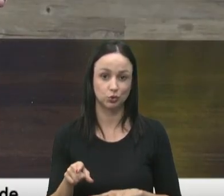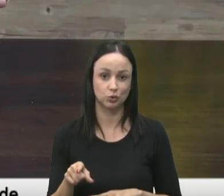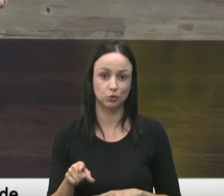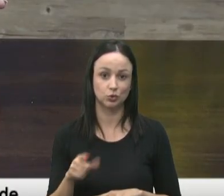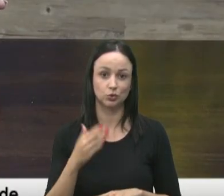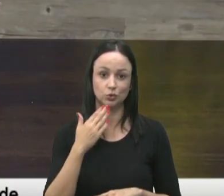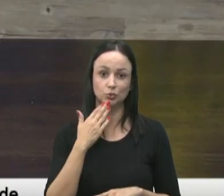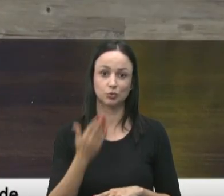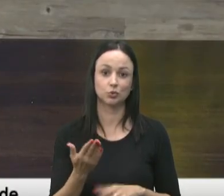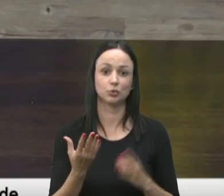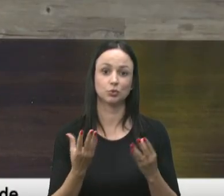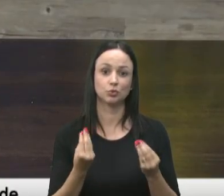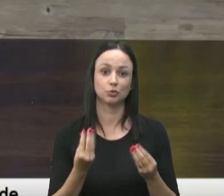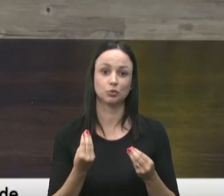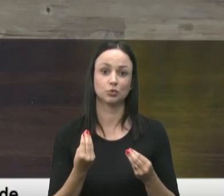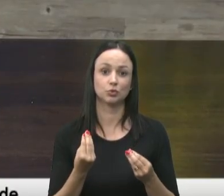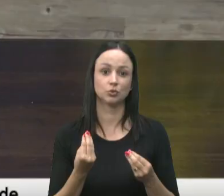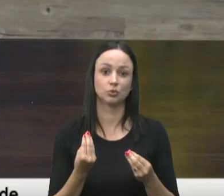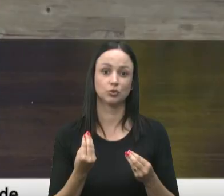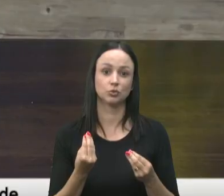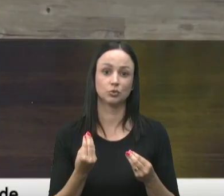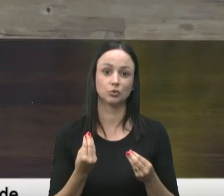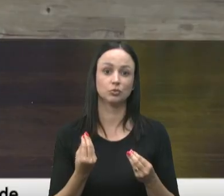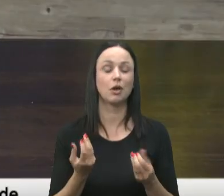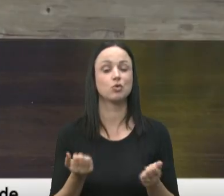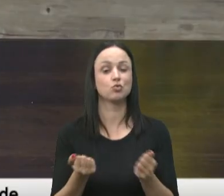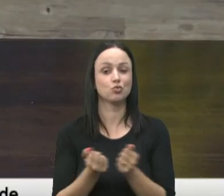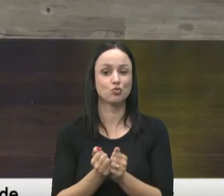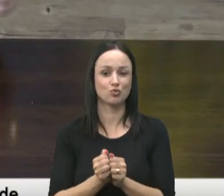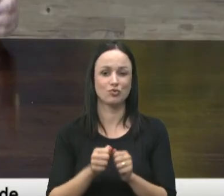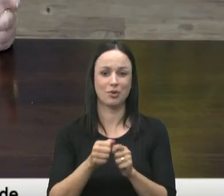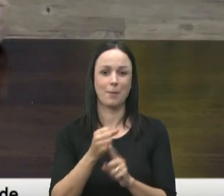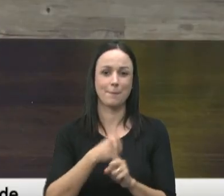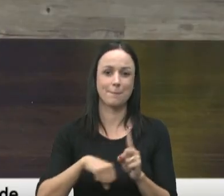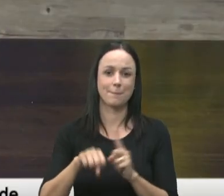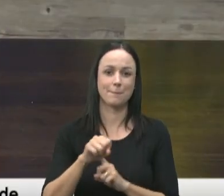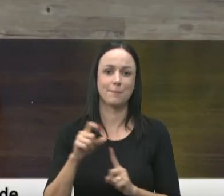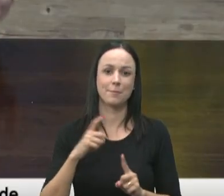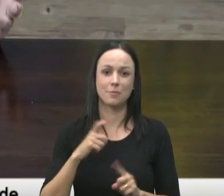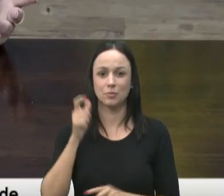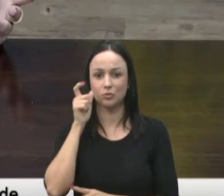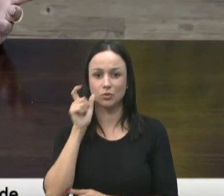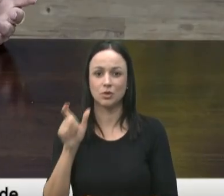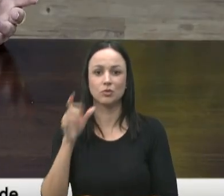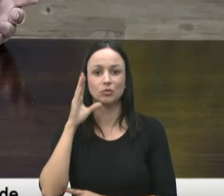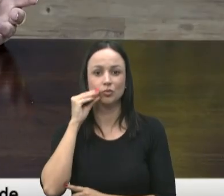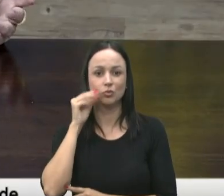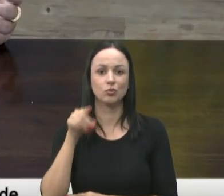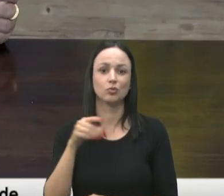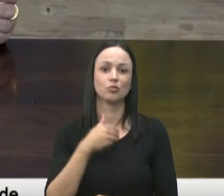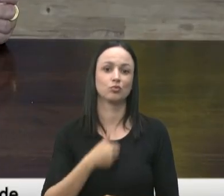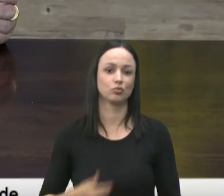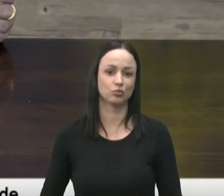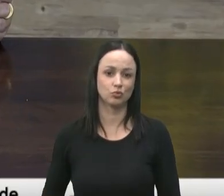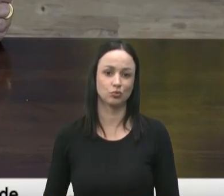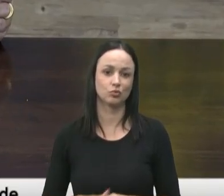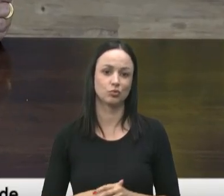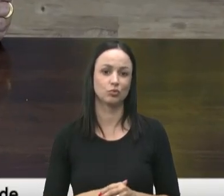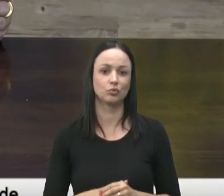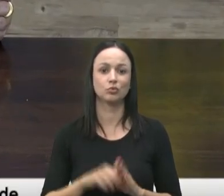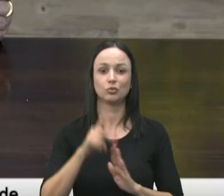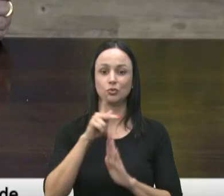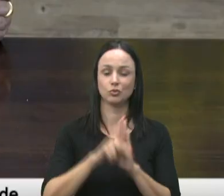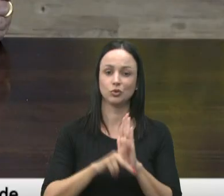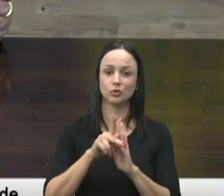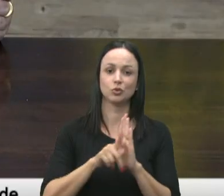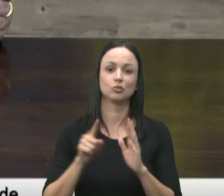pediu muito, mas, paralelo à sociedade, nós temos os interesses dos funcionários públicos. Era um projeto que